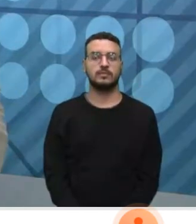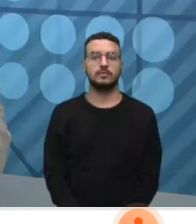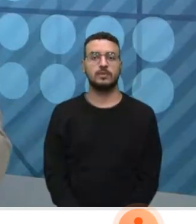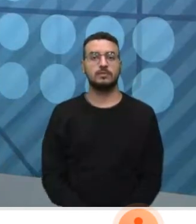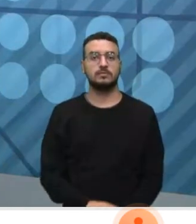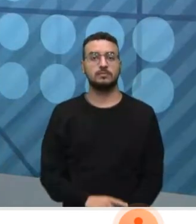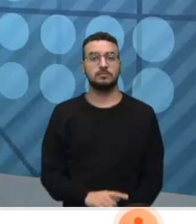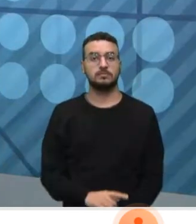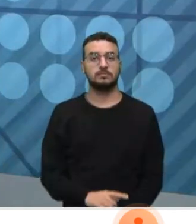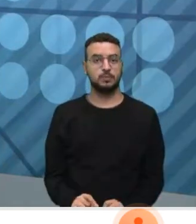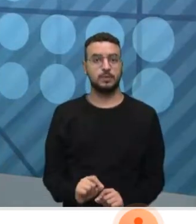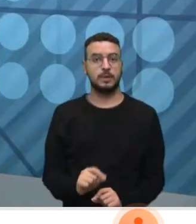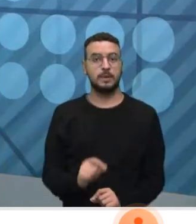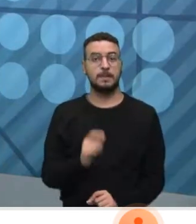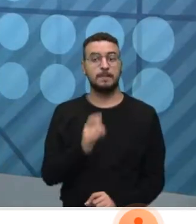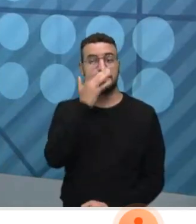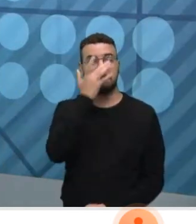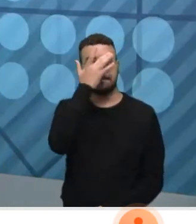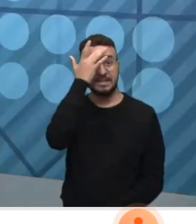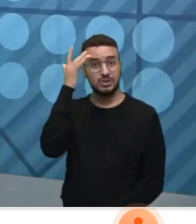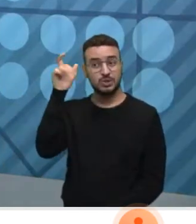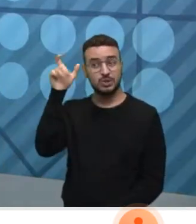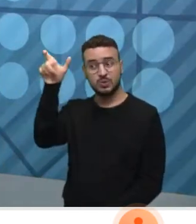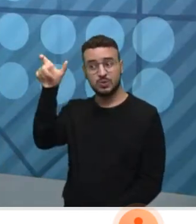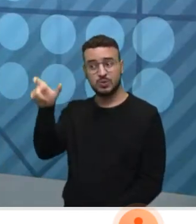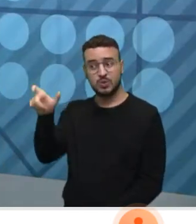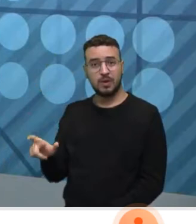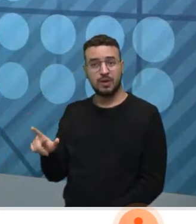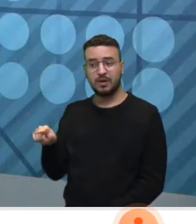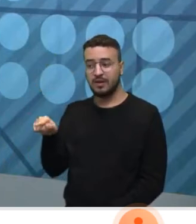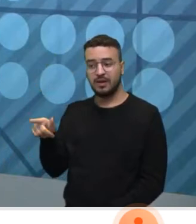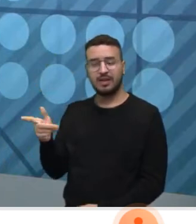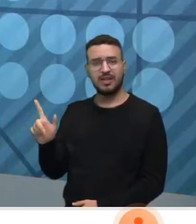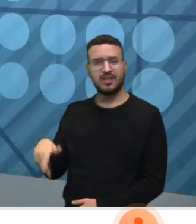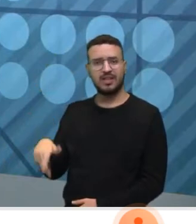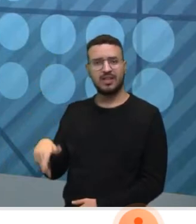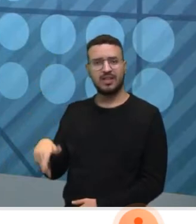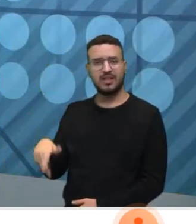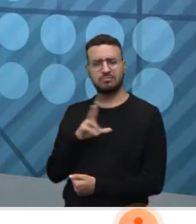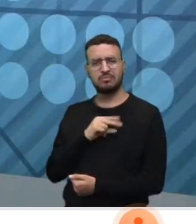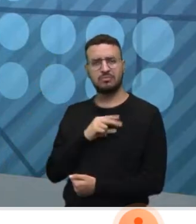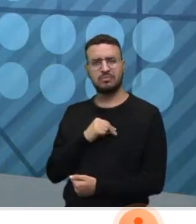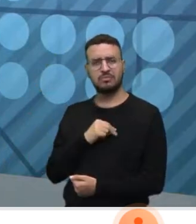Depois, jovem, ele é pessoa. A pessoa, ela é nova. Nossa, como ela é nova. A gente não vai fazer